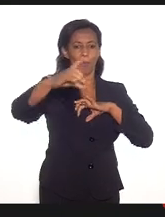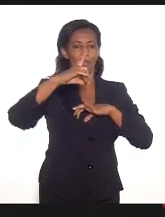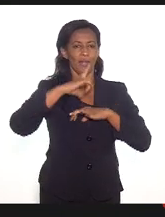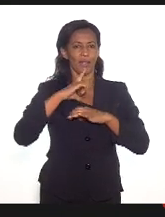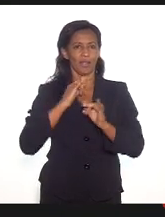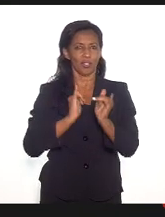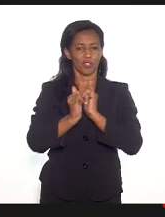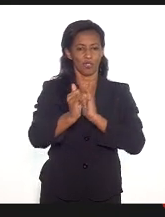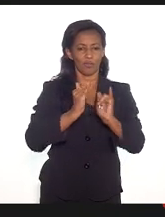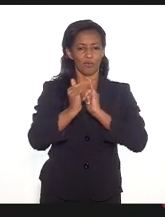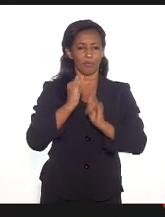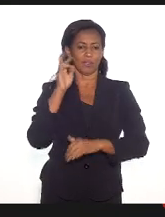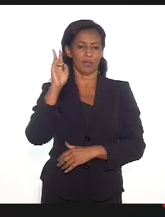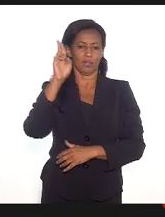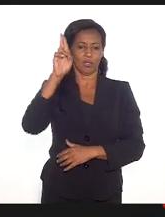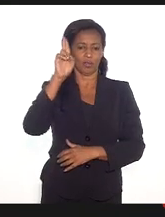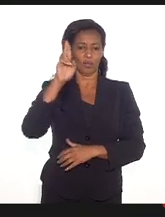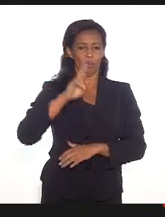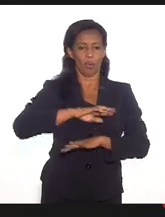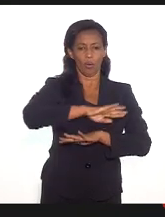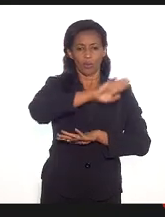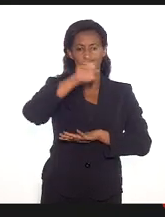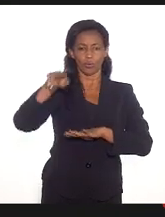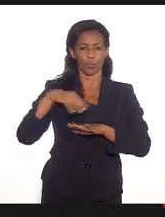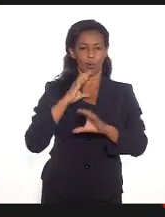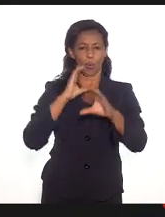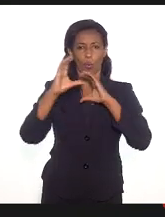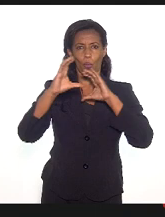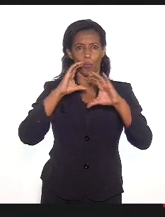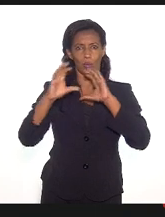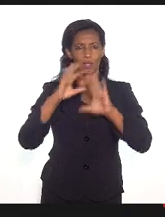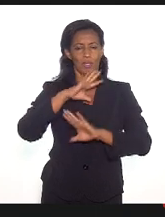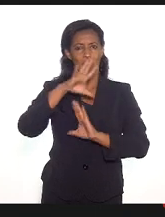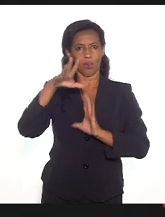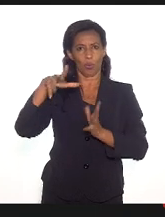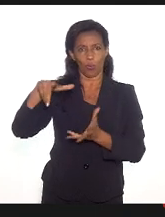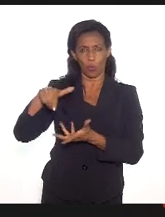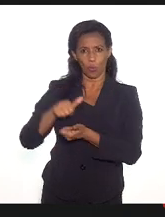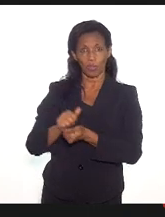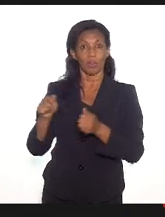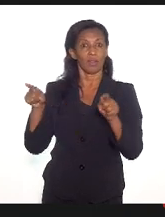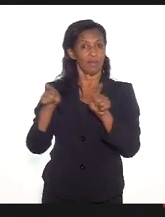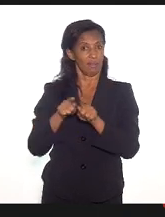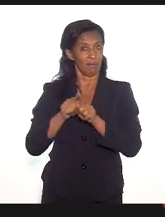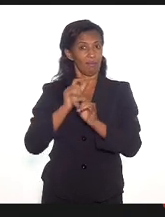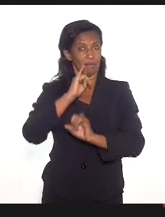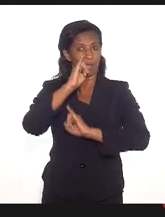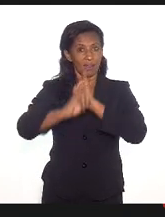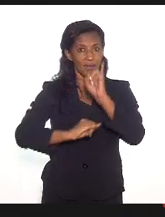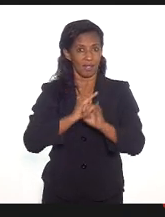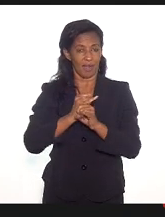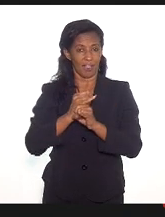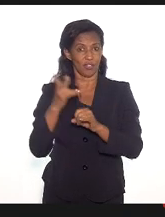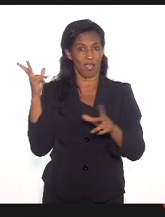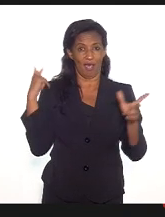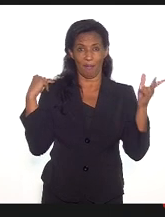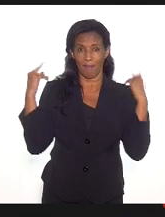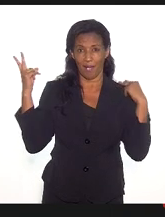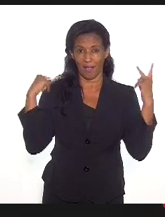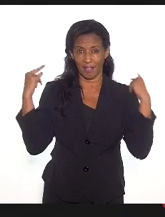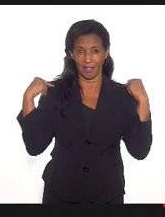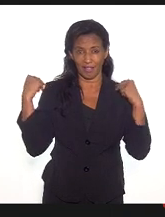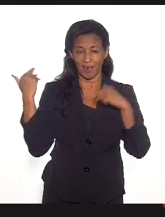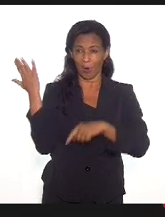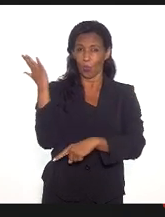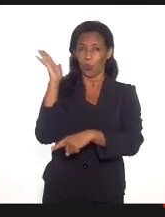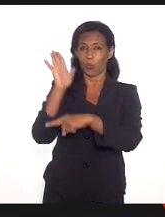dados responsável por quase toda a comunicação com o mundo, incluindo a internet. A Marinha contribui com a